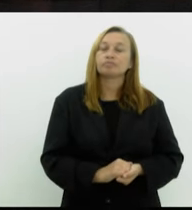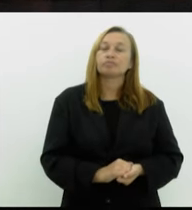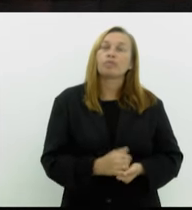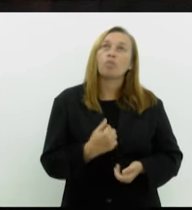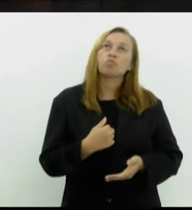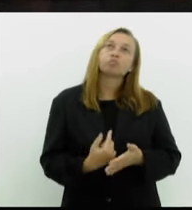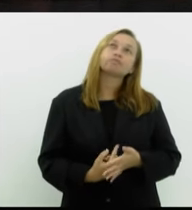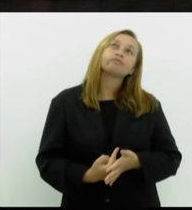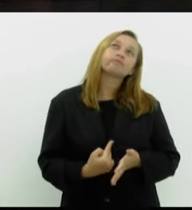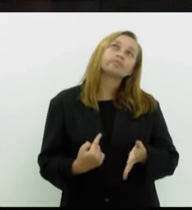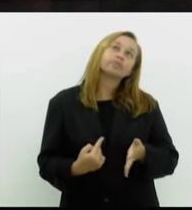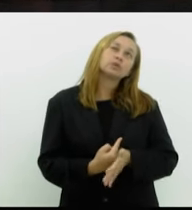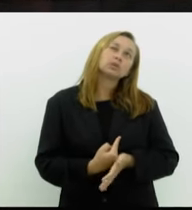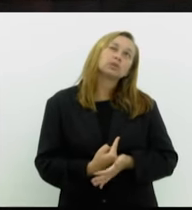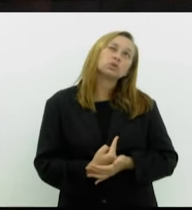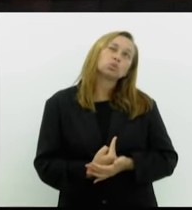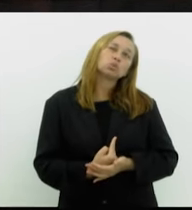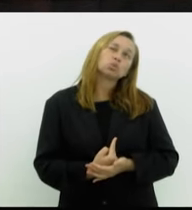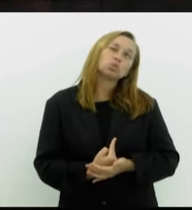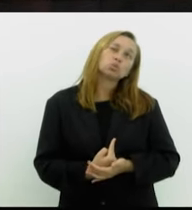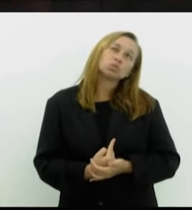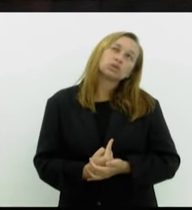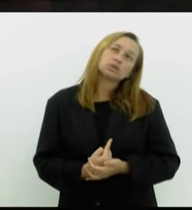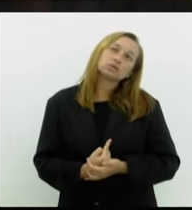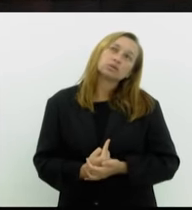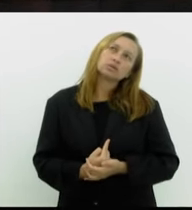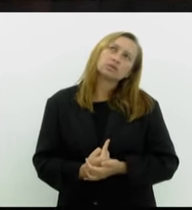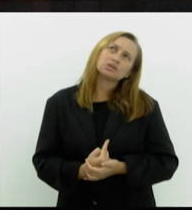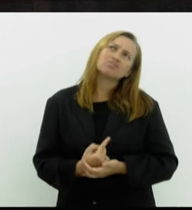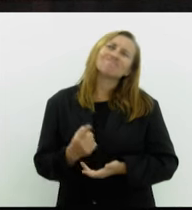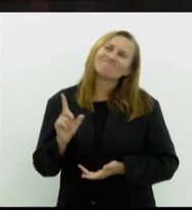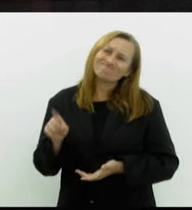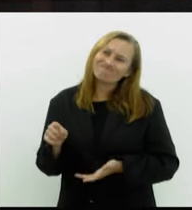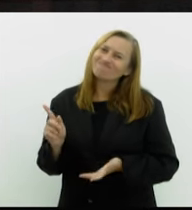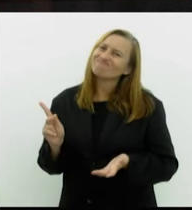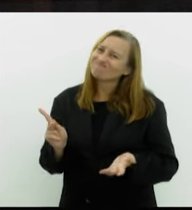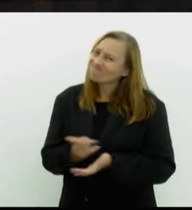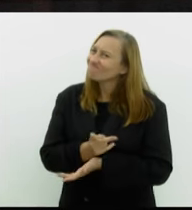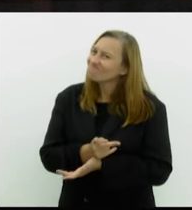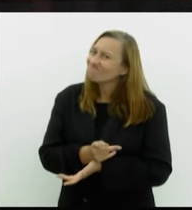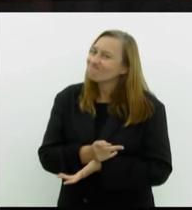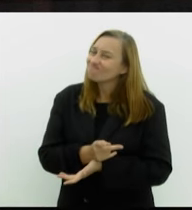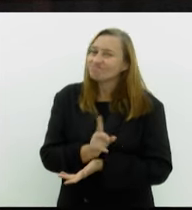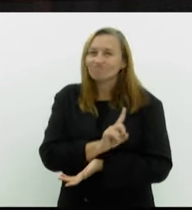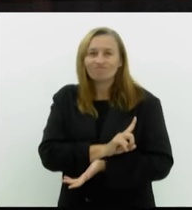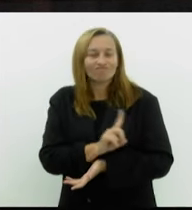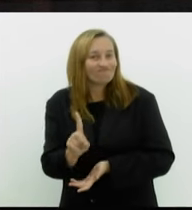pergunto, é isso que vem ocorrendo? Não.